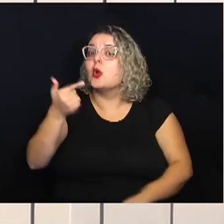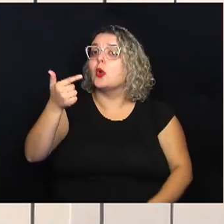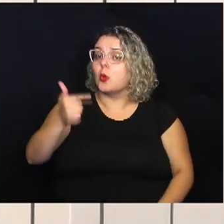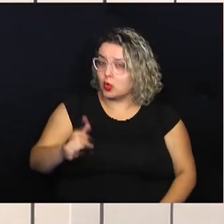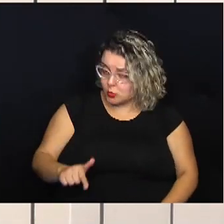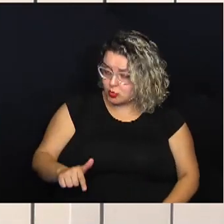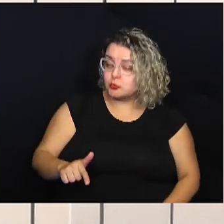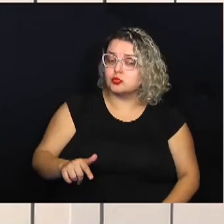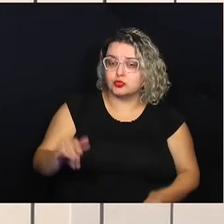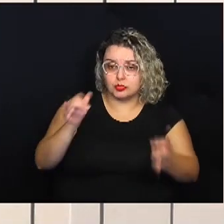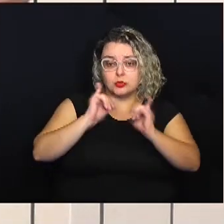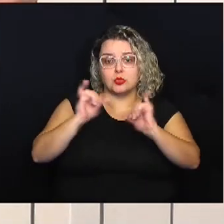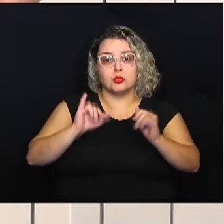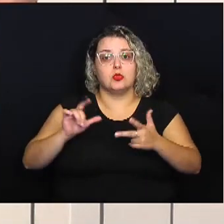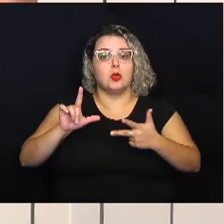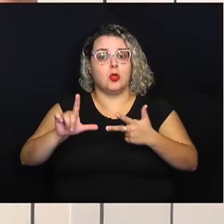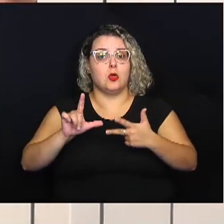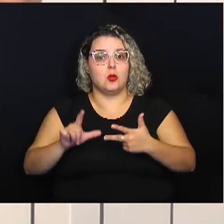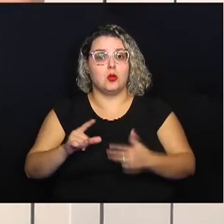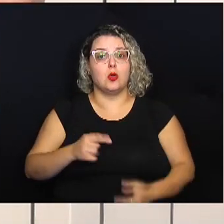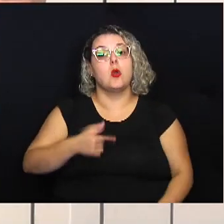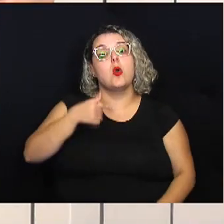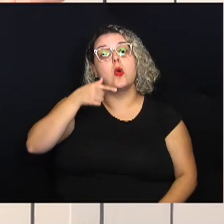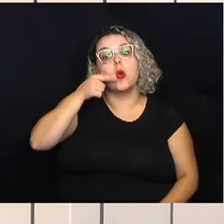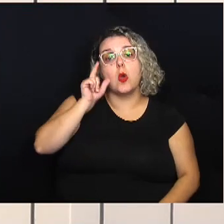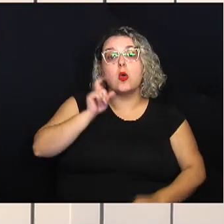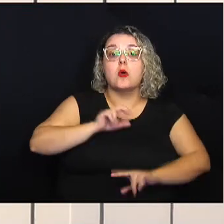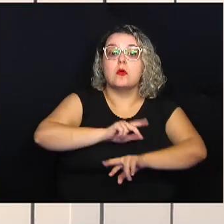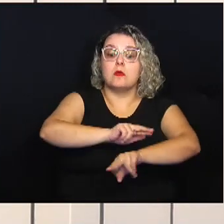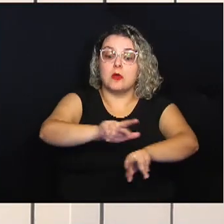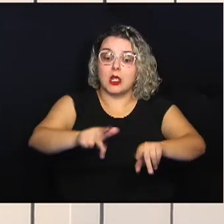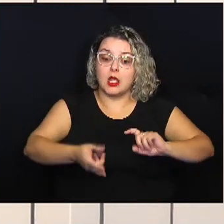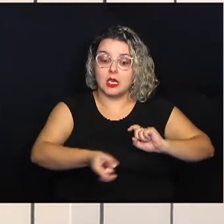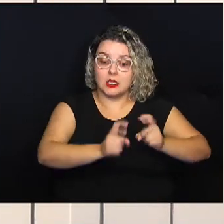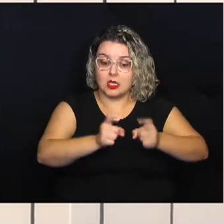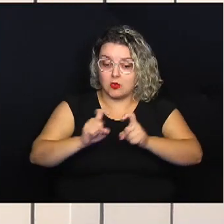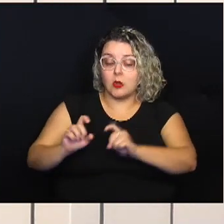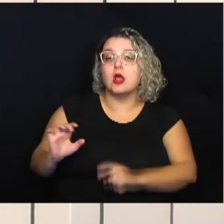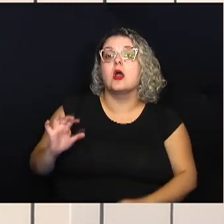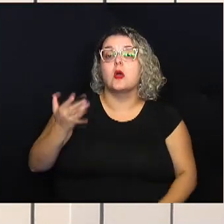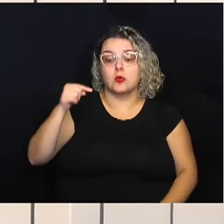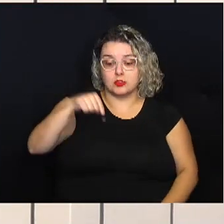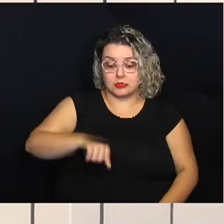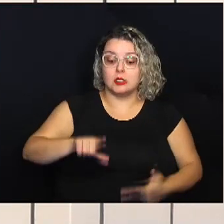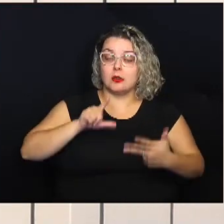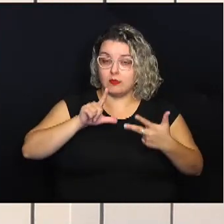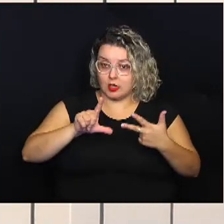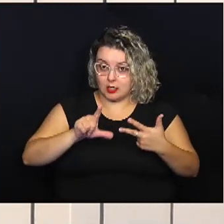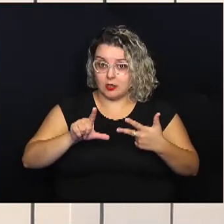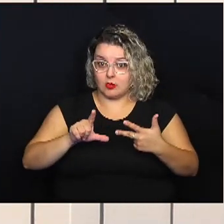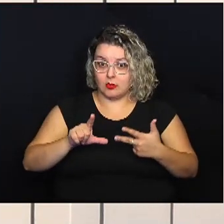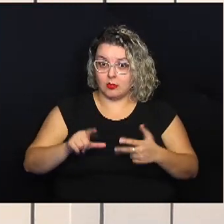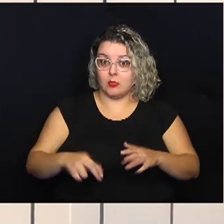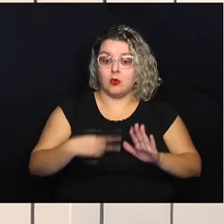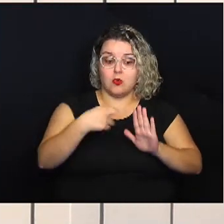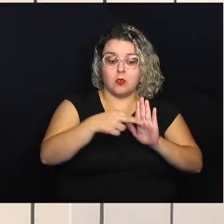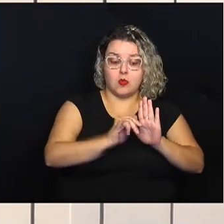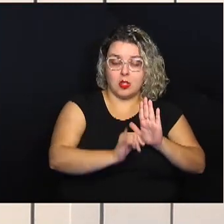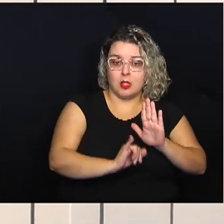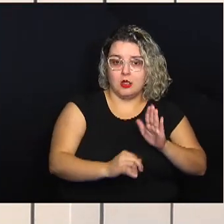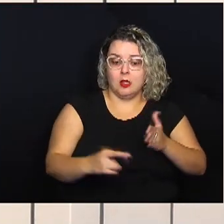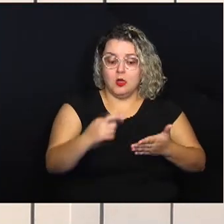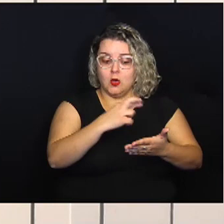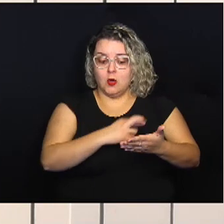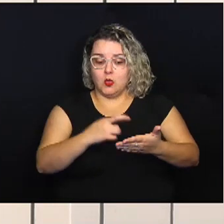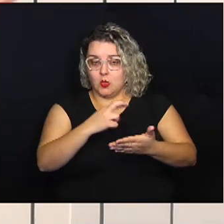as notícias do Legislativo. Ontem muitas reuniões aconteceram aqui no Legislativo. O relatório que investiga as